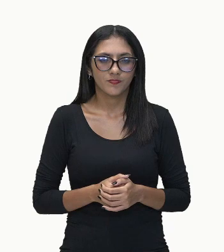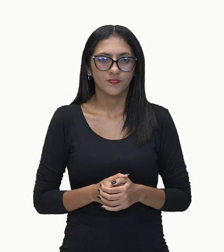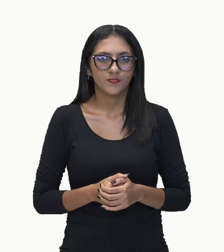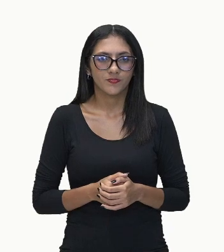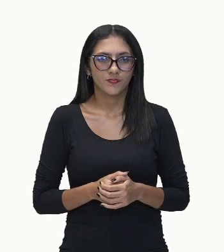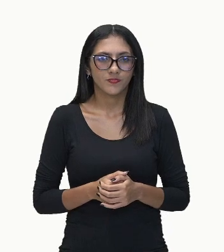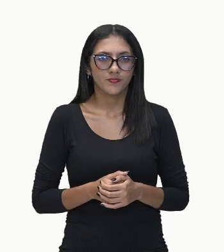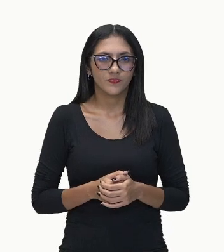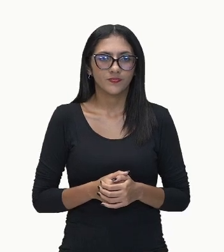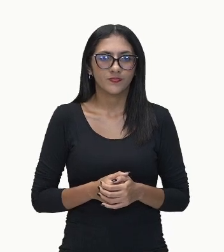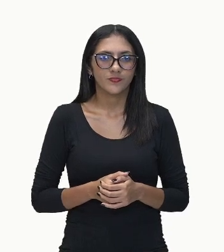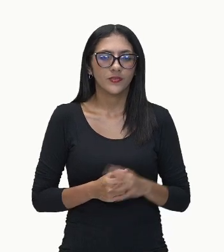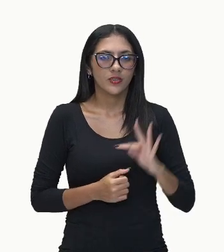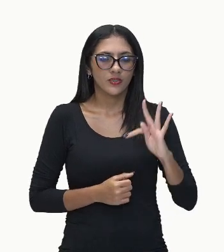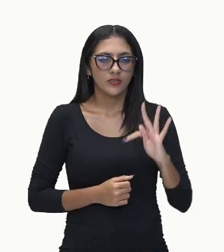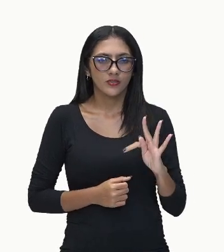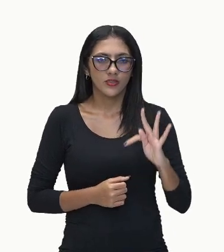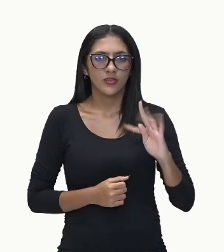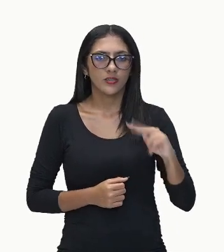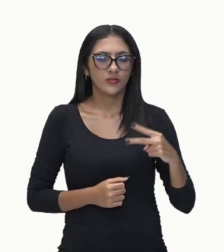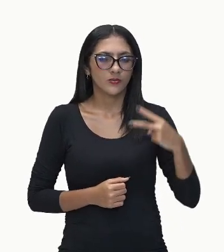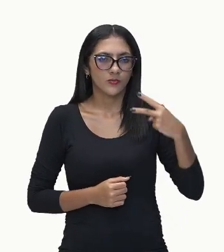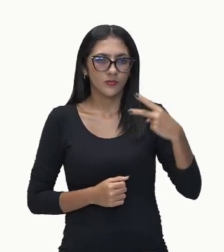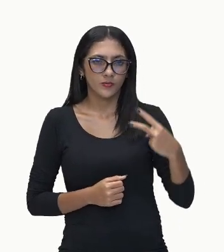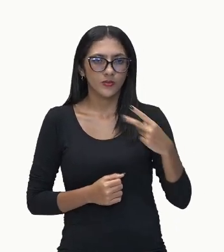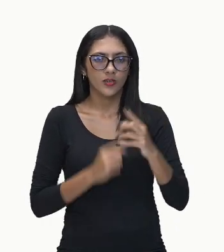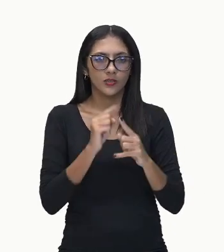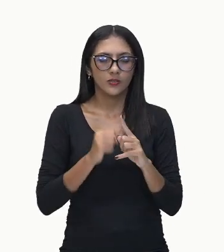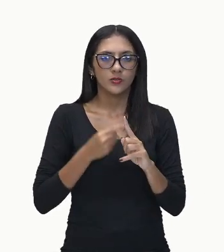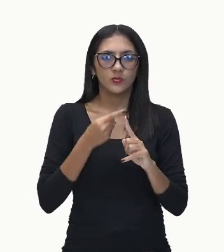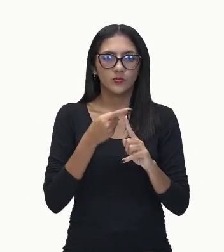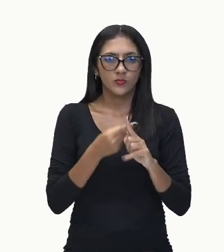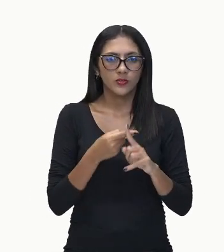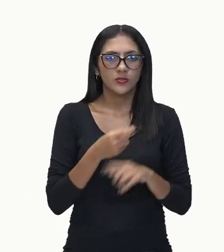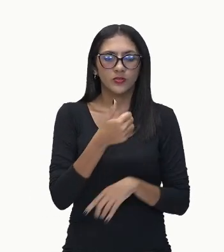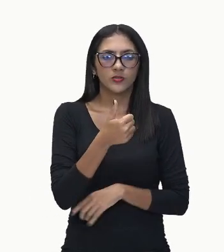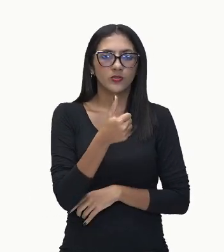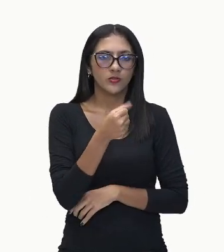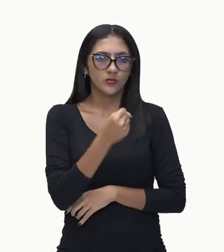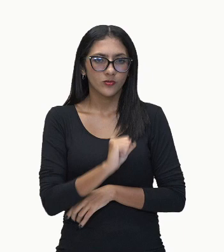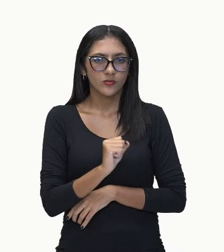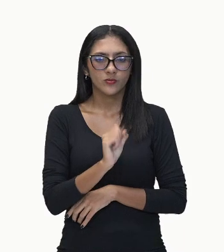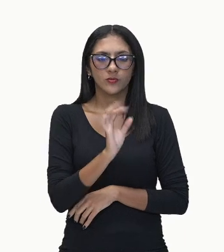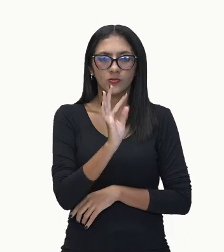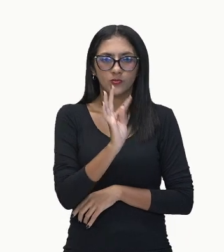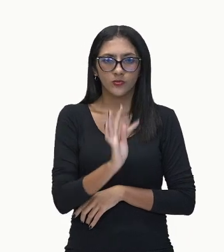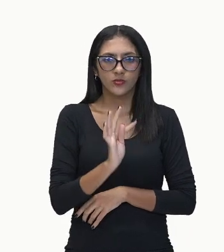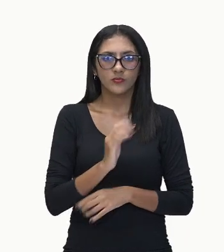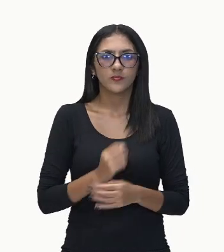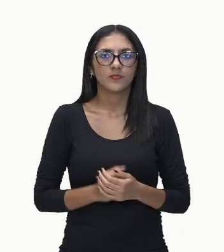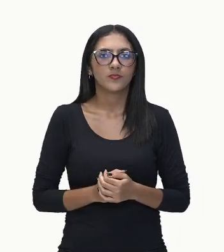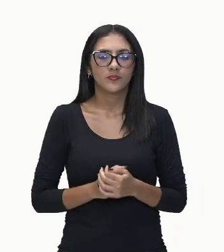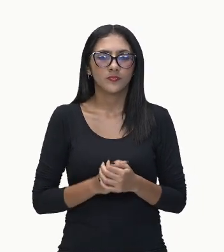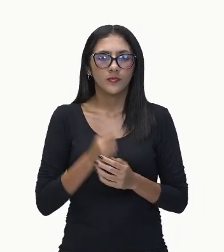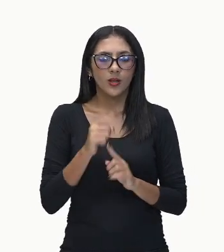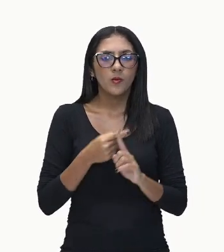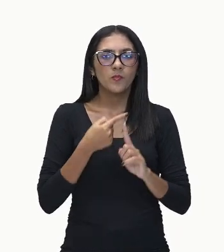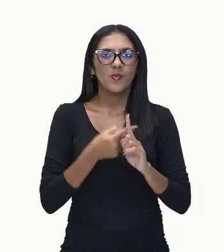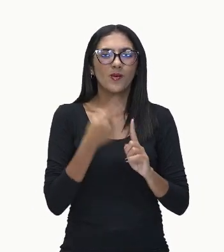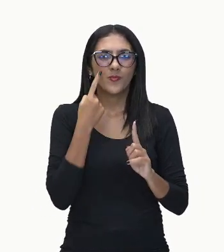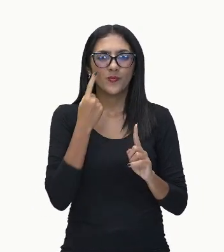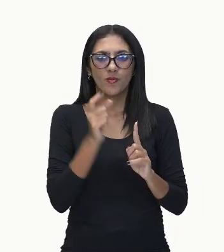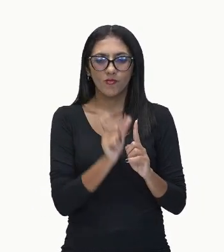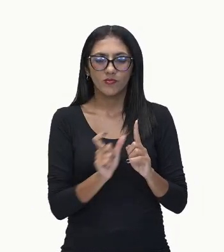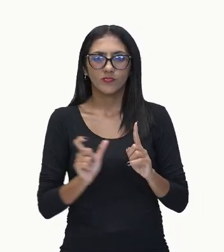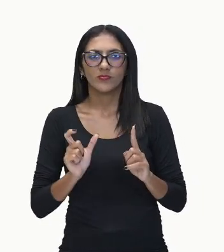muito colorido isso aqui bom T qu + 18t Qual o termo que estava faltando